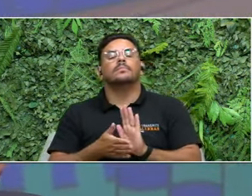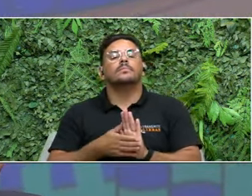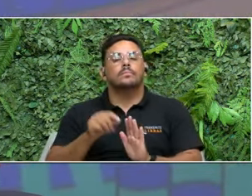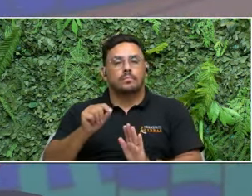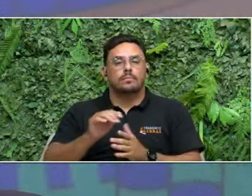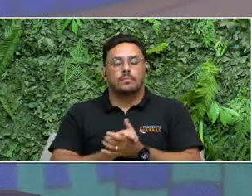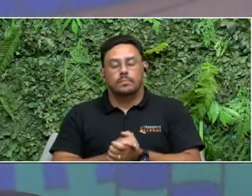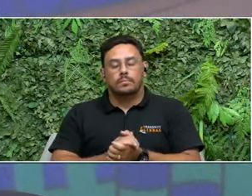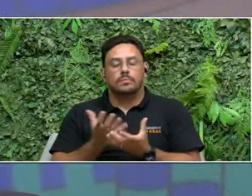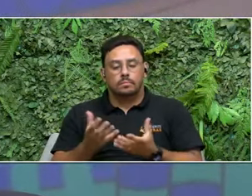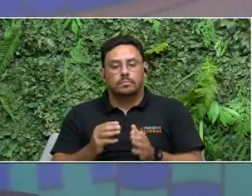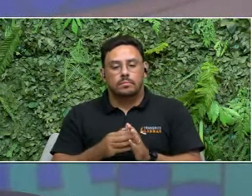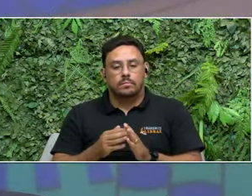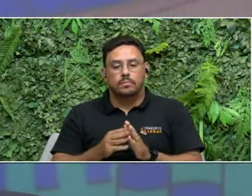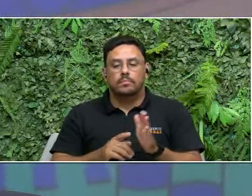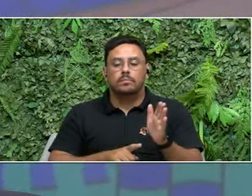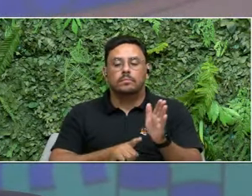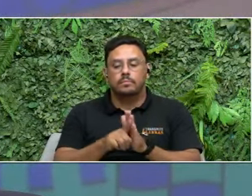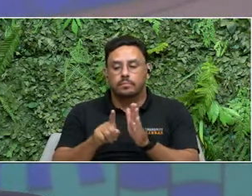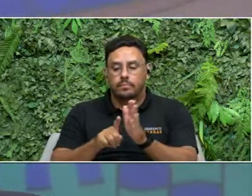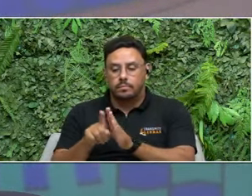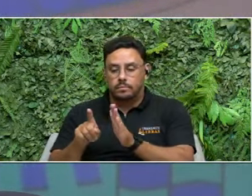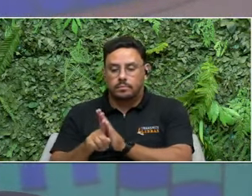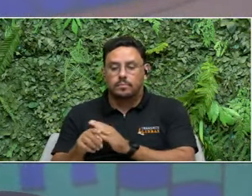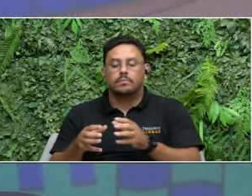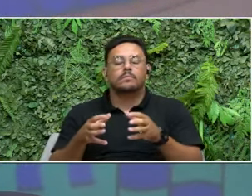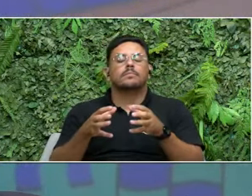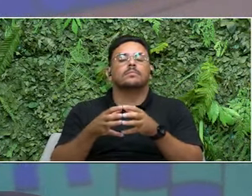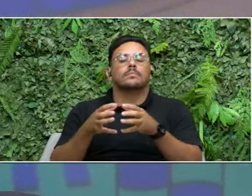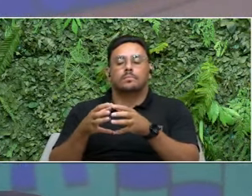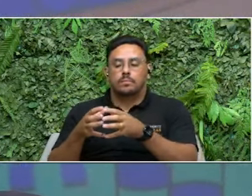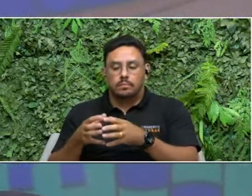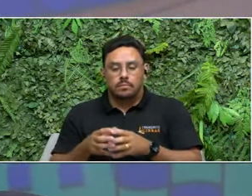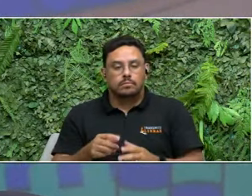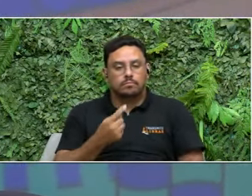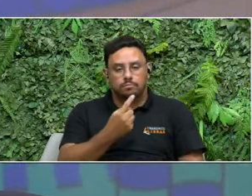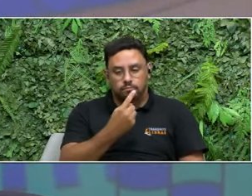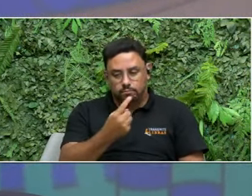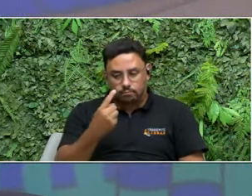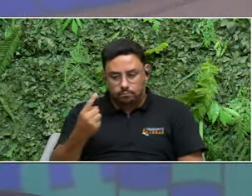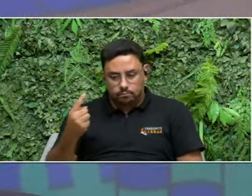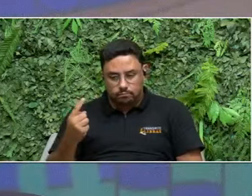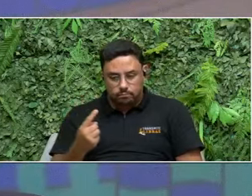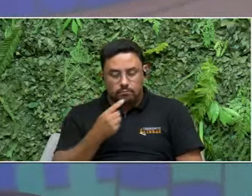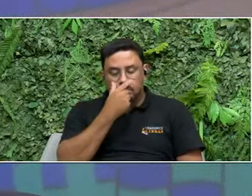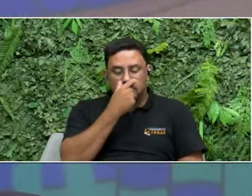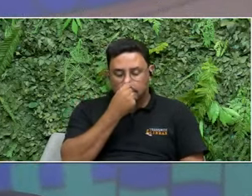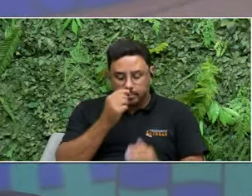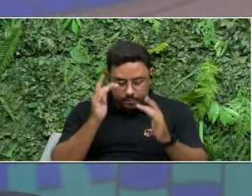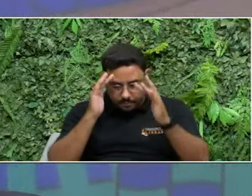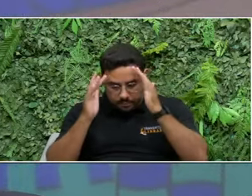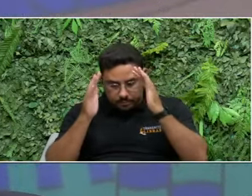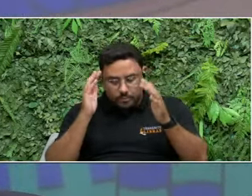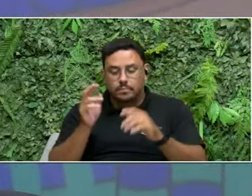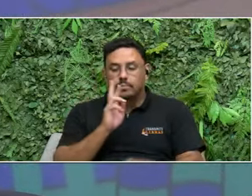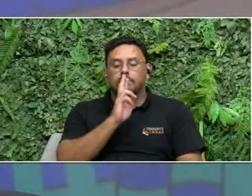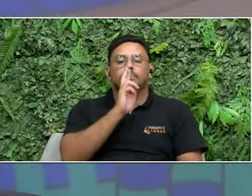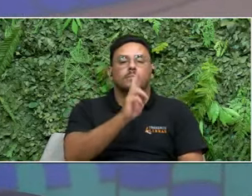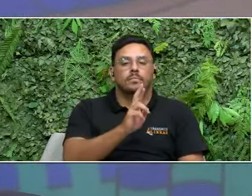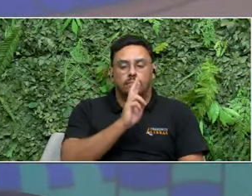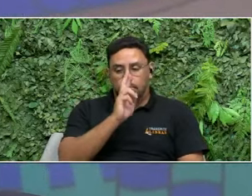propor Eu quero propor aqui uma enquete aqui na equipe né cada um aí vai vai entrar com a sua com a